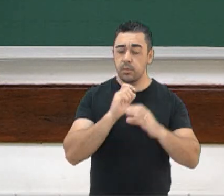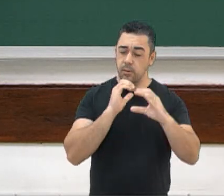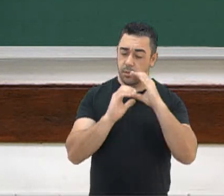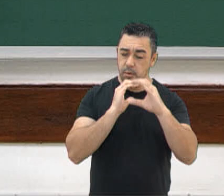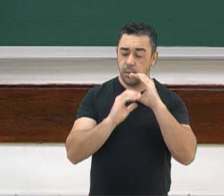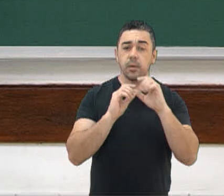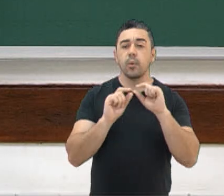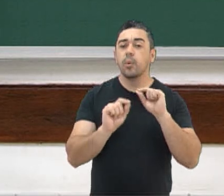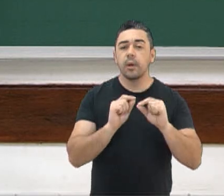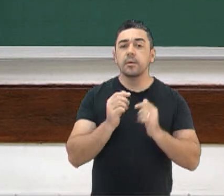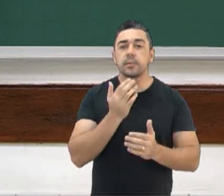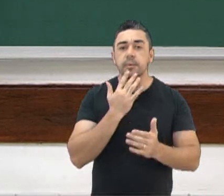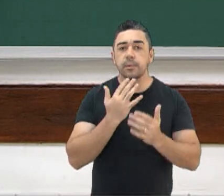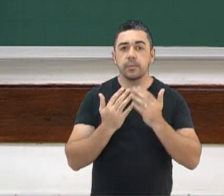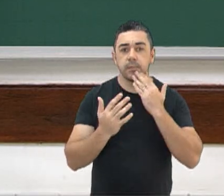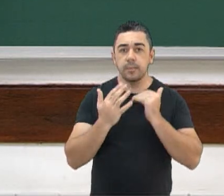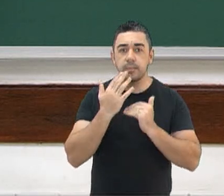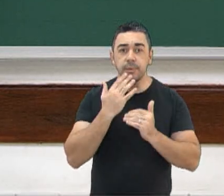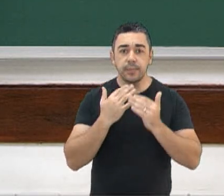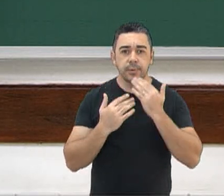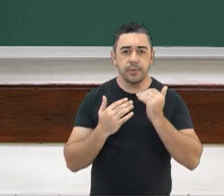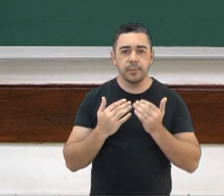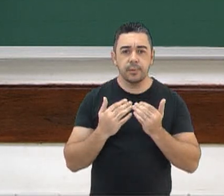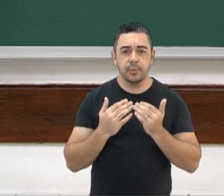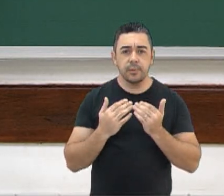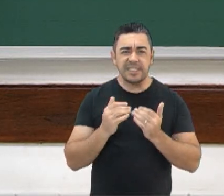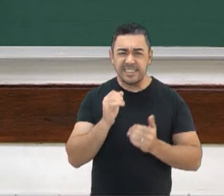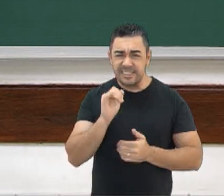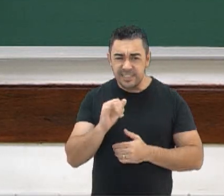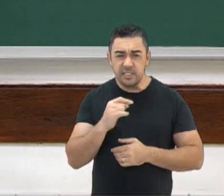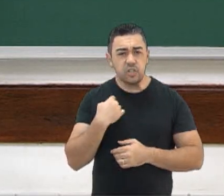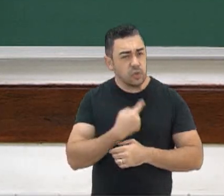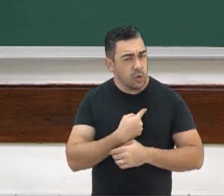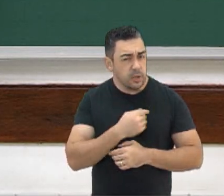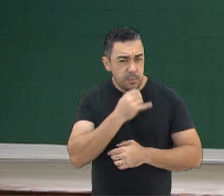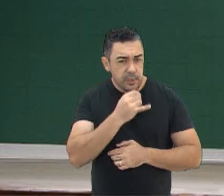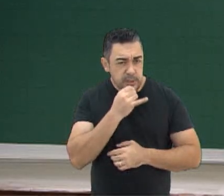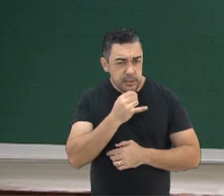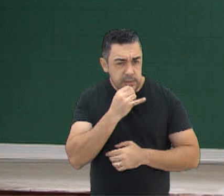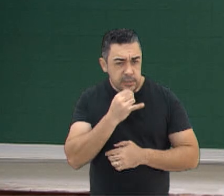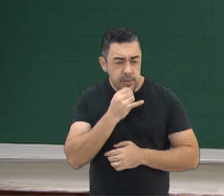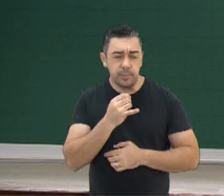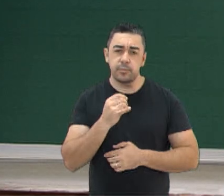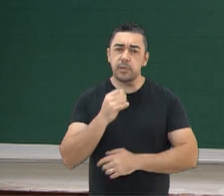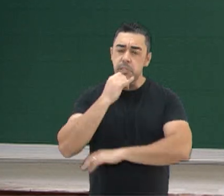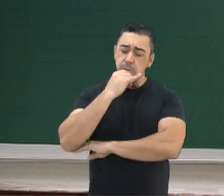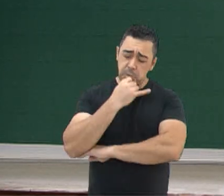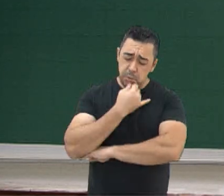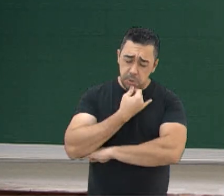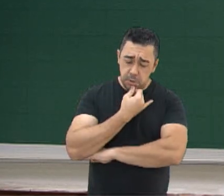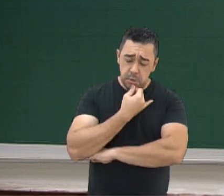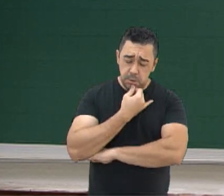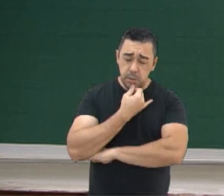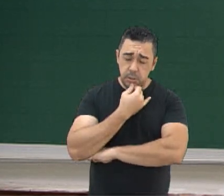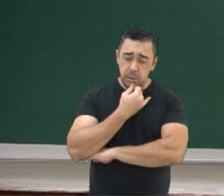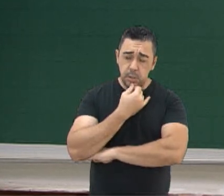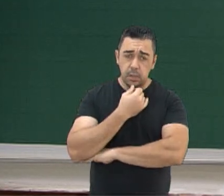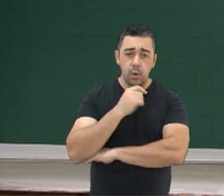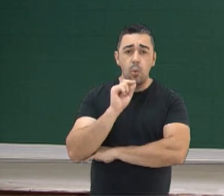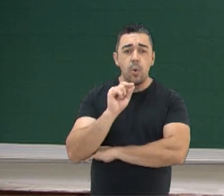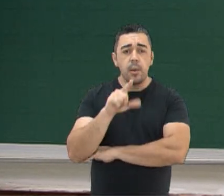através das cores. Se a gente estiver numa situação de tristeza, nós vamos